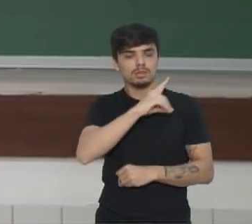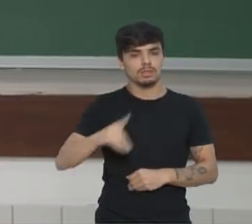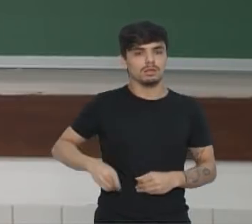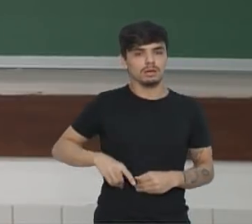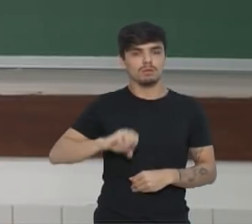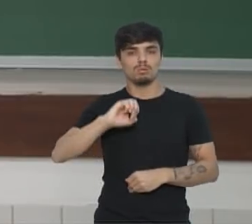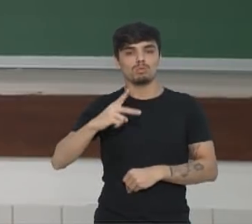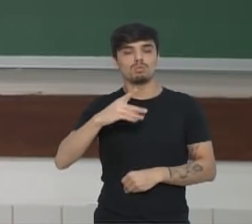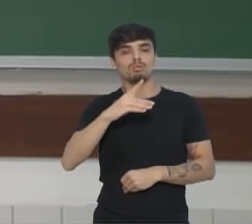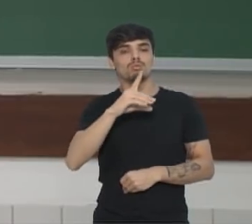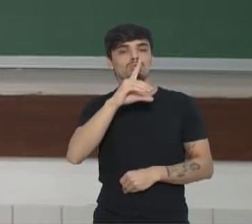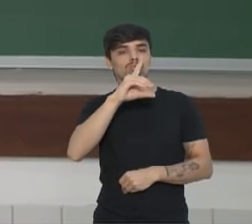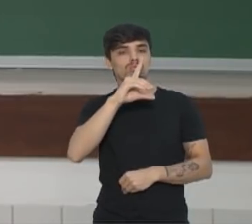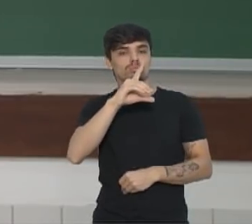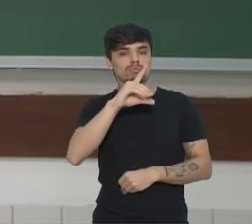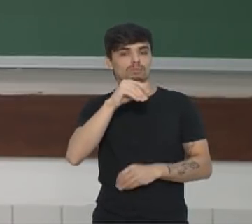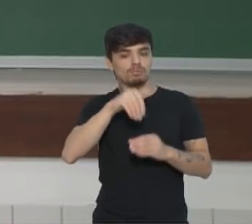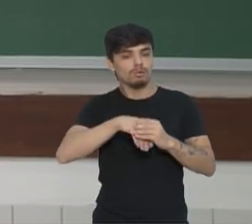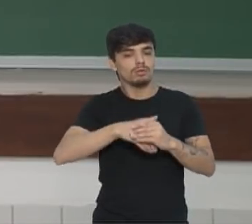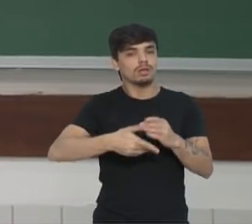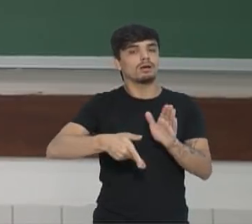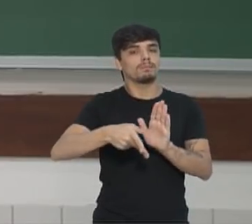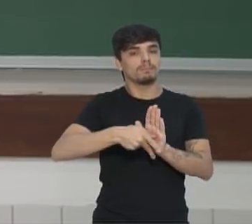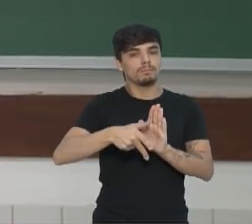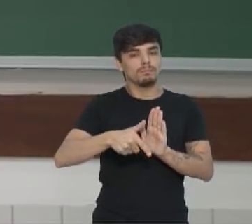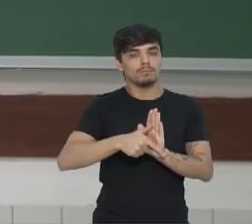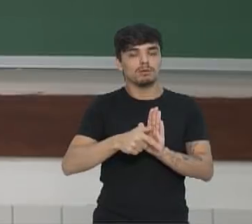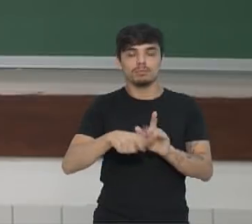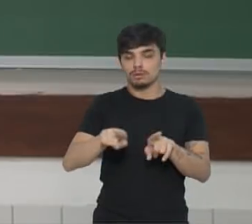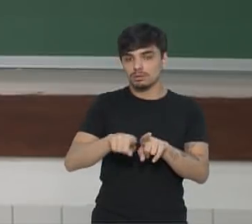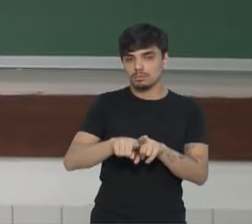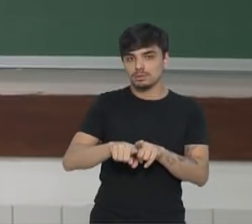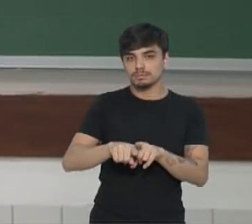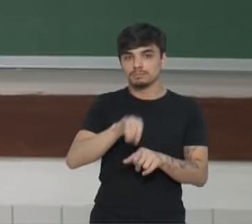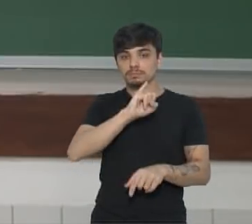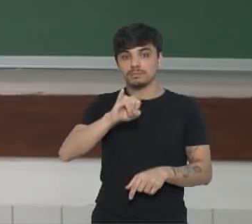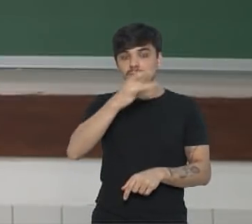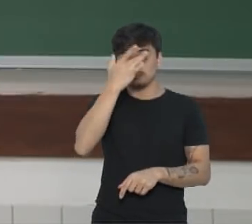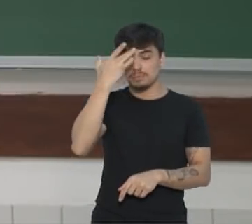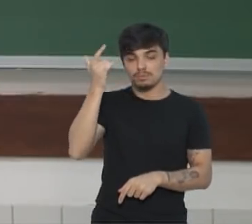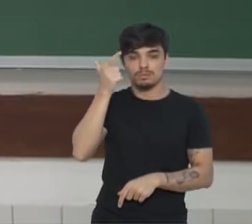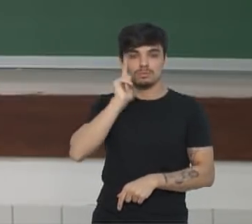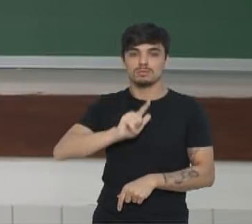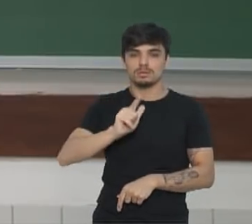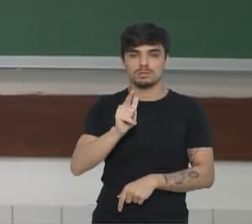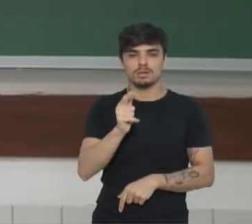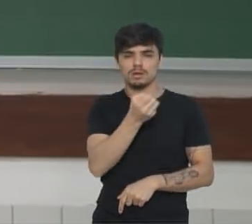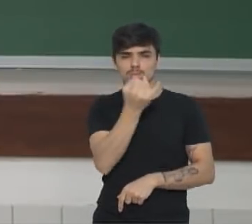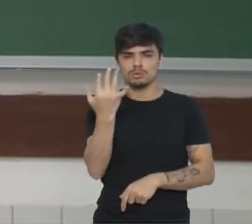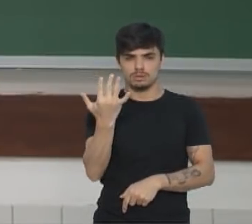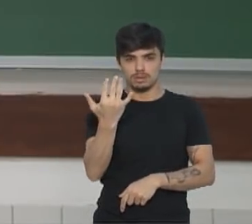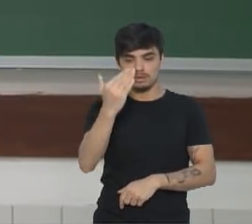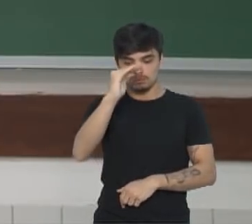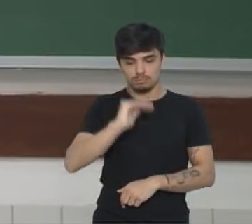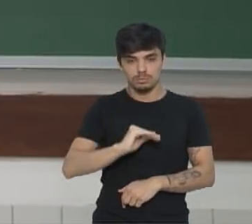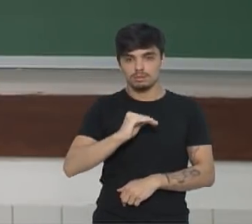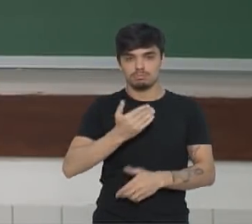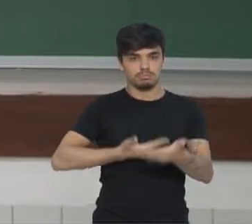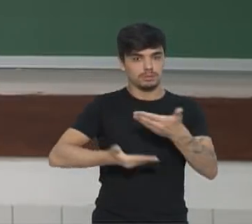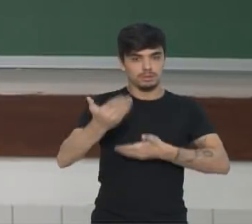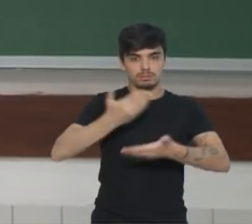ser votado como deputado. As pessoas que não ganhassem essa quantidade mínima não participavam da